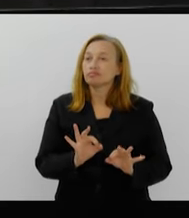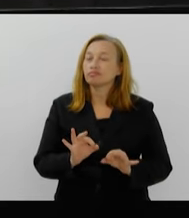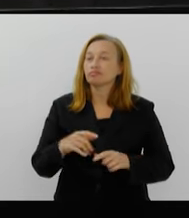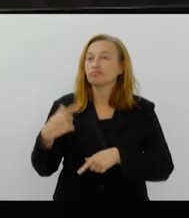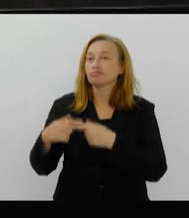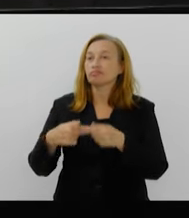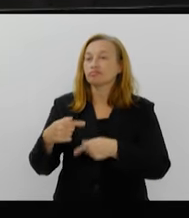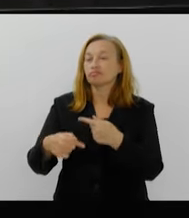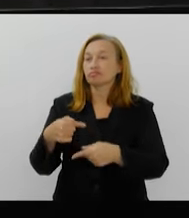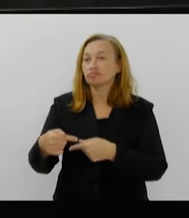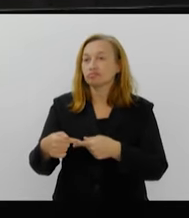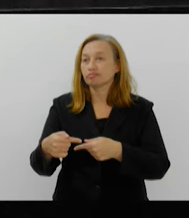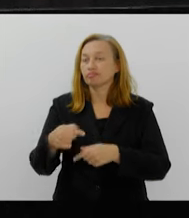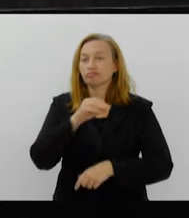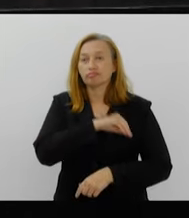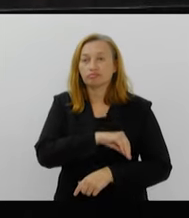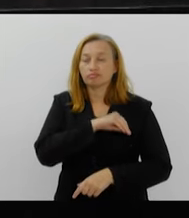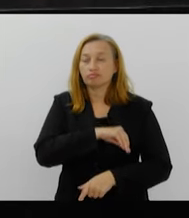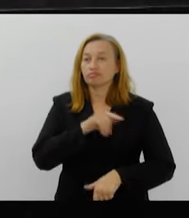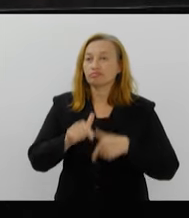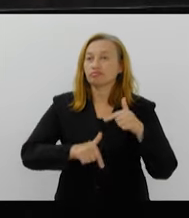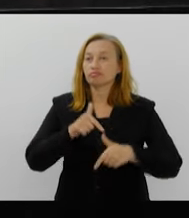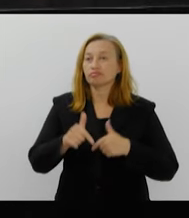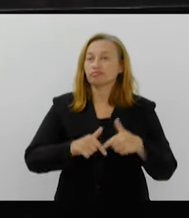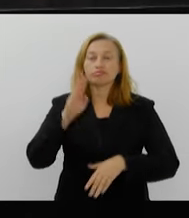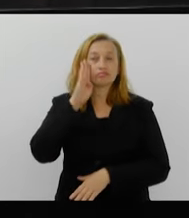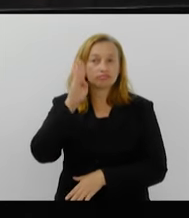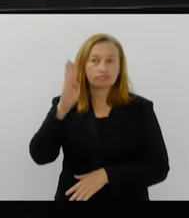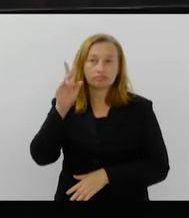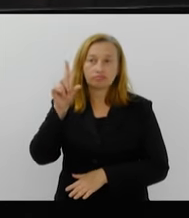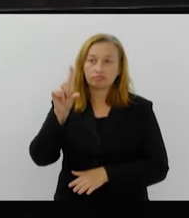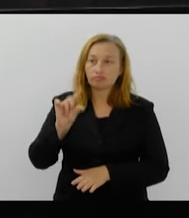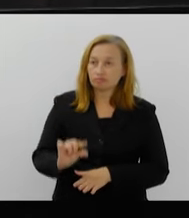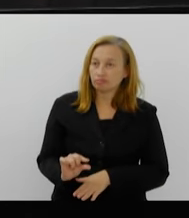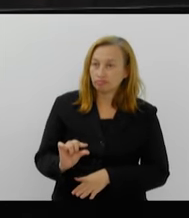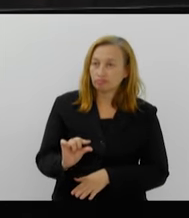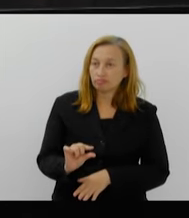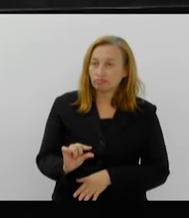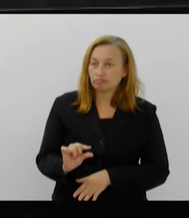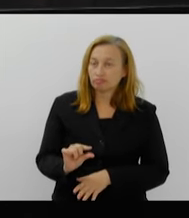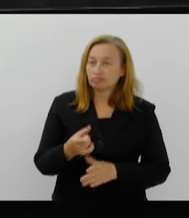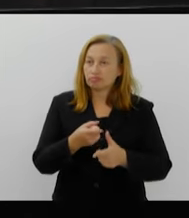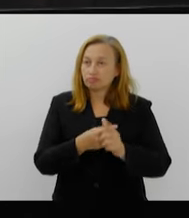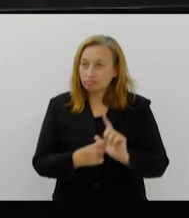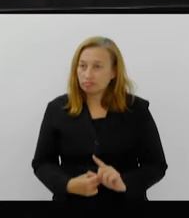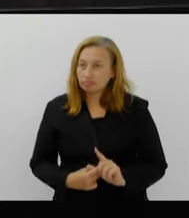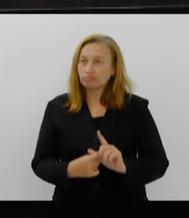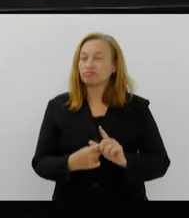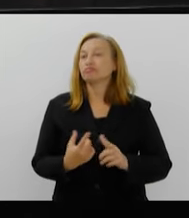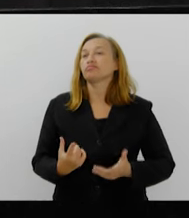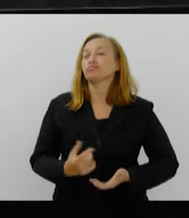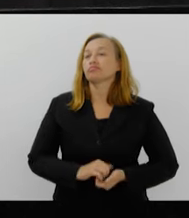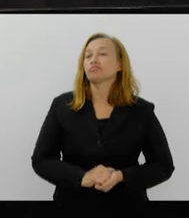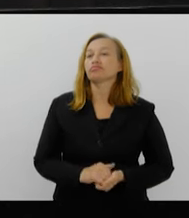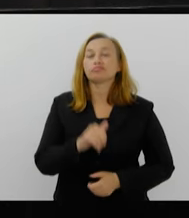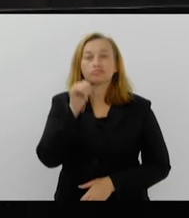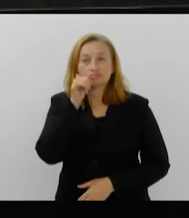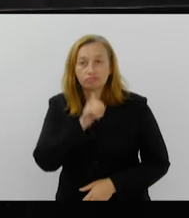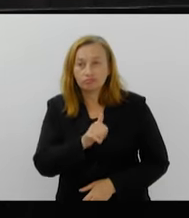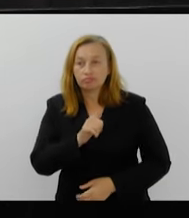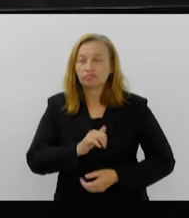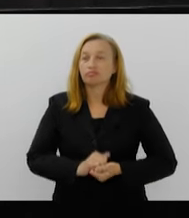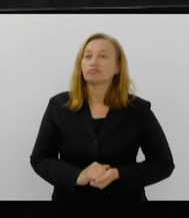emprego e renda, que são fundamentais para diminuir a dependência financeira dessas mulheres e,